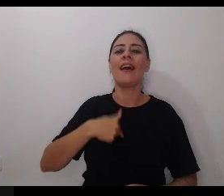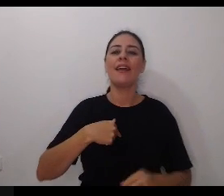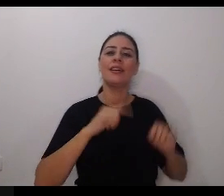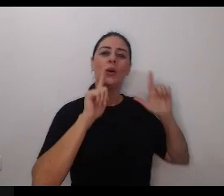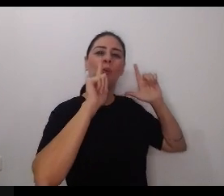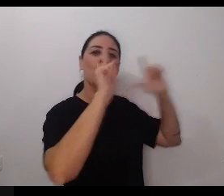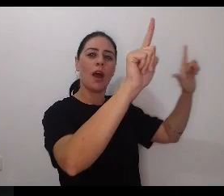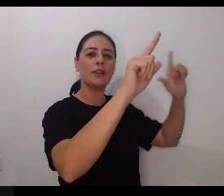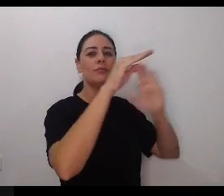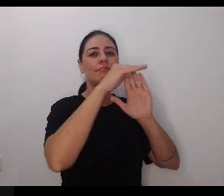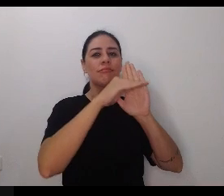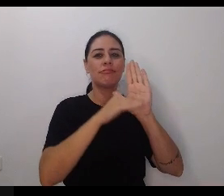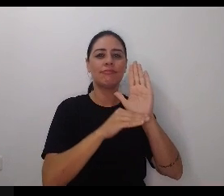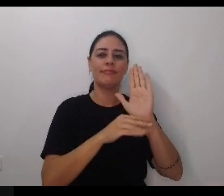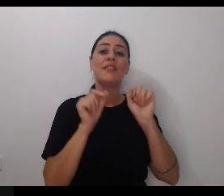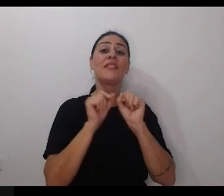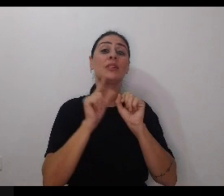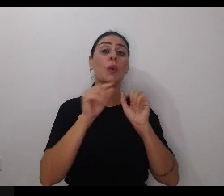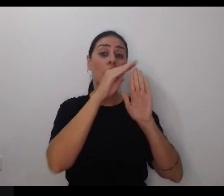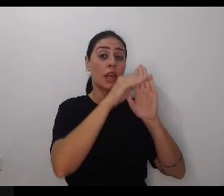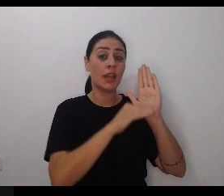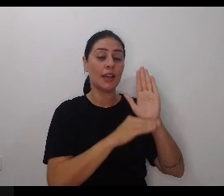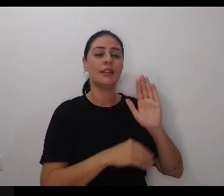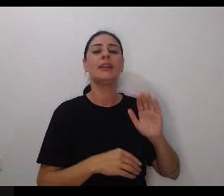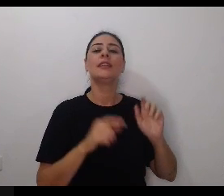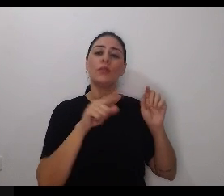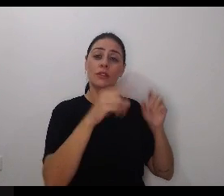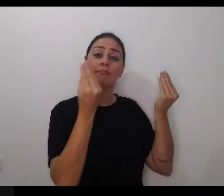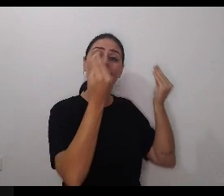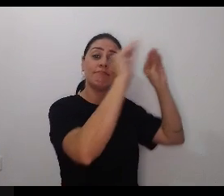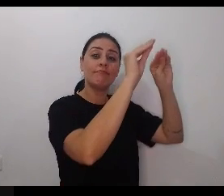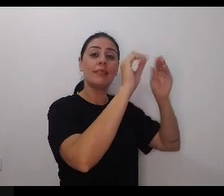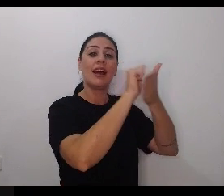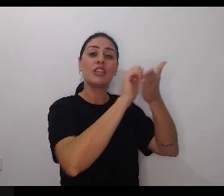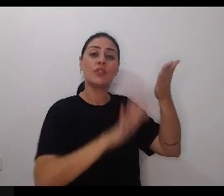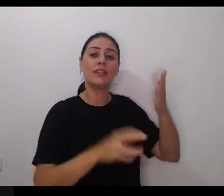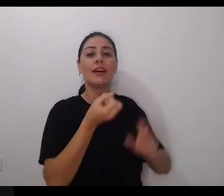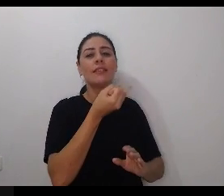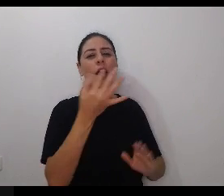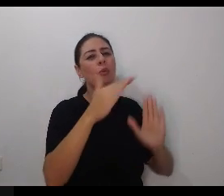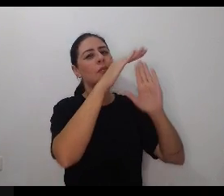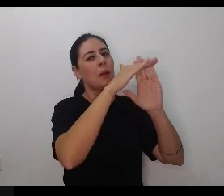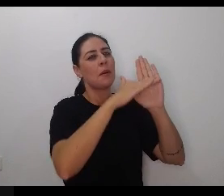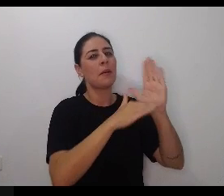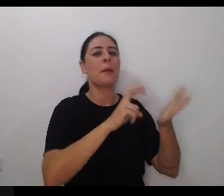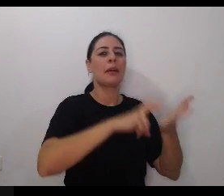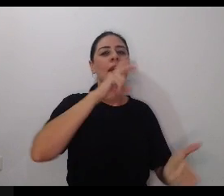recurso visual funciona muito melhor que o recurso falado, é o quadro de rotina, né? Então, você